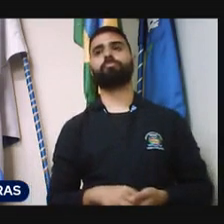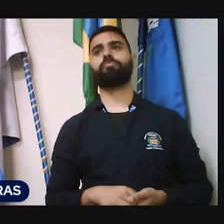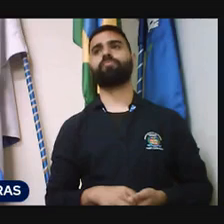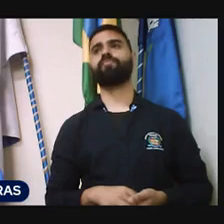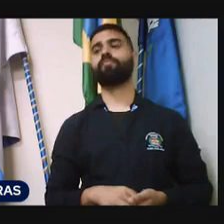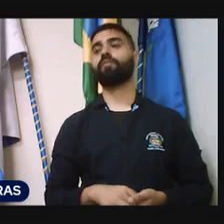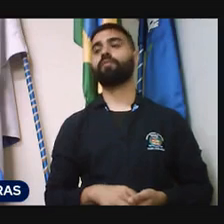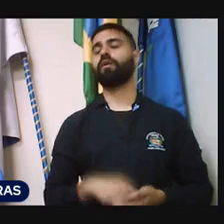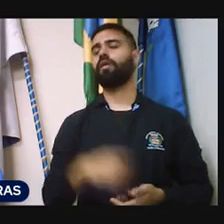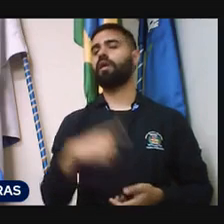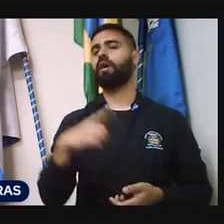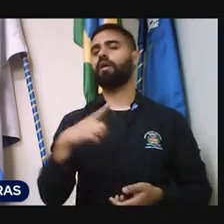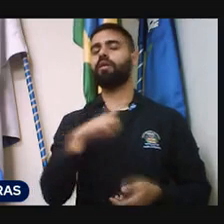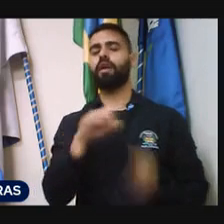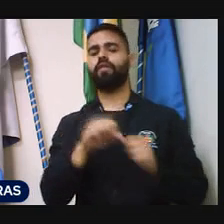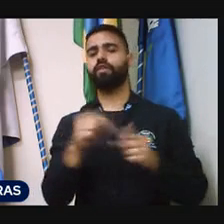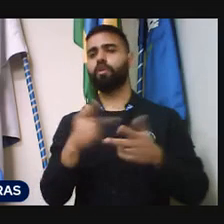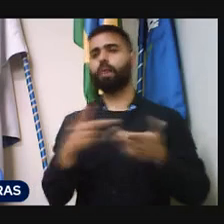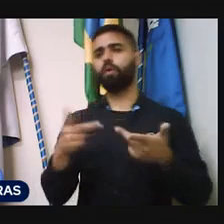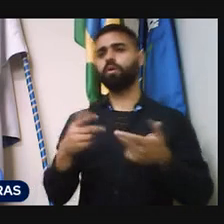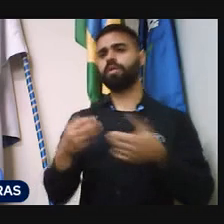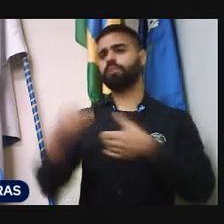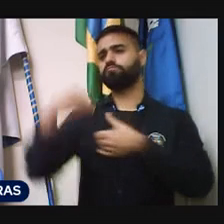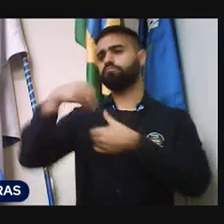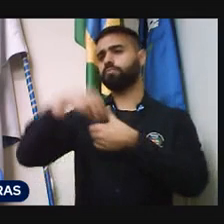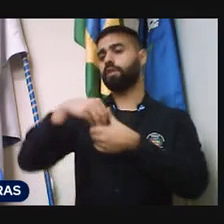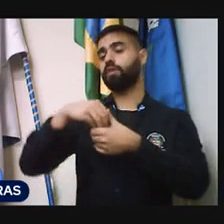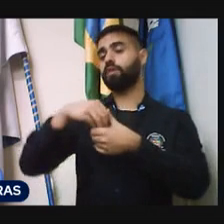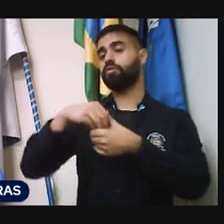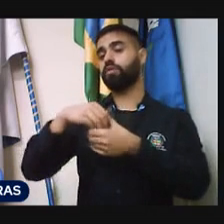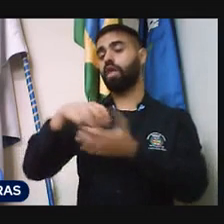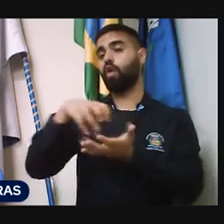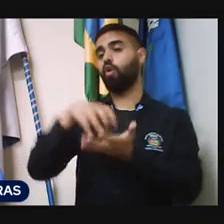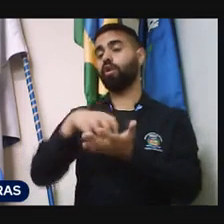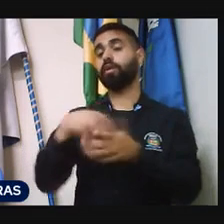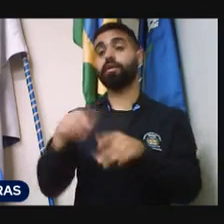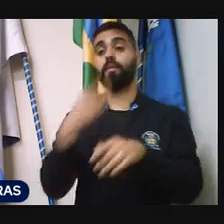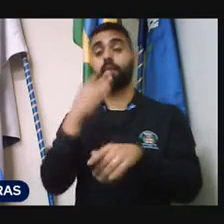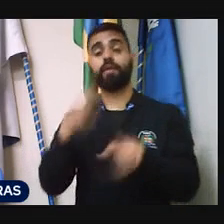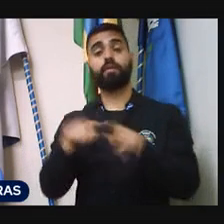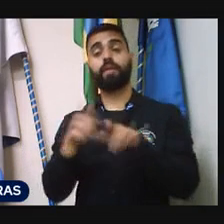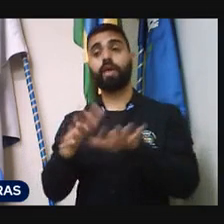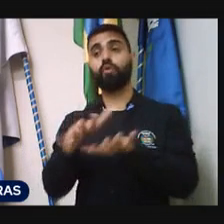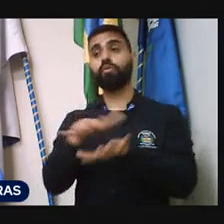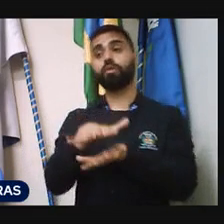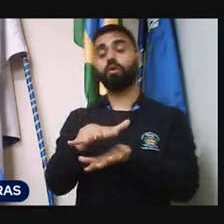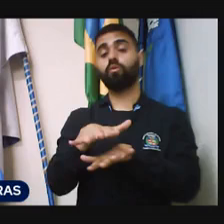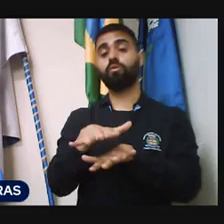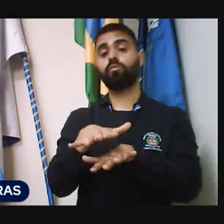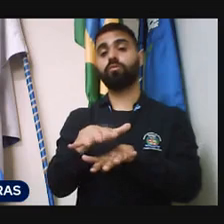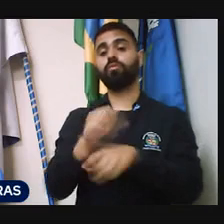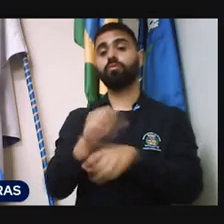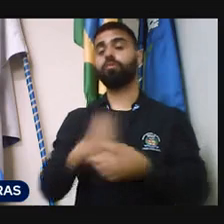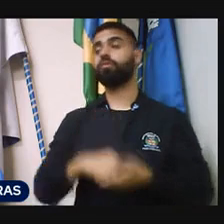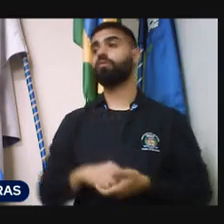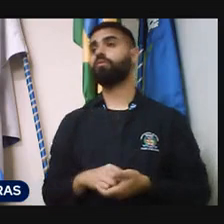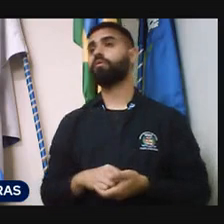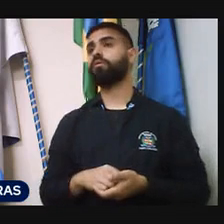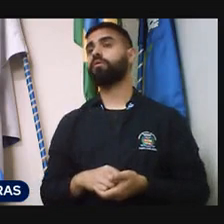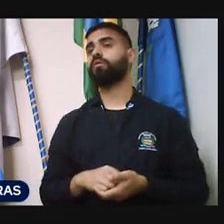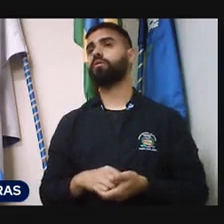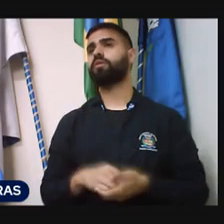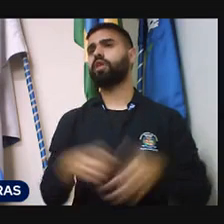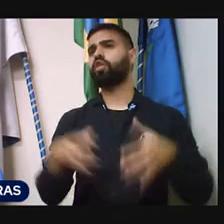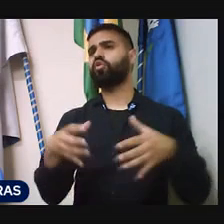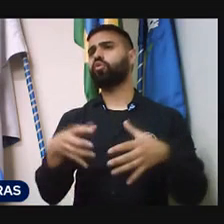ativo dentro da do centro de referência da terceira idade a gente pede a inclusão né de atividade para essa classe